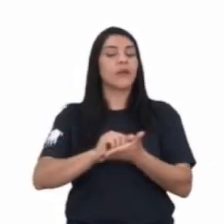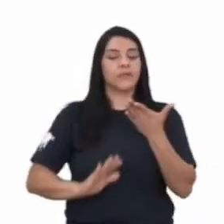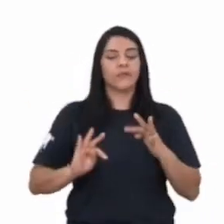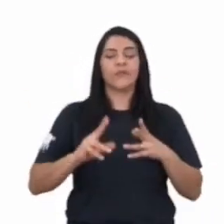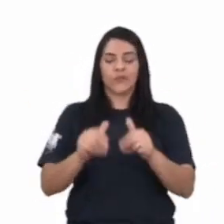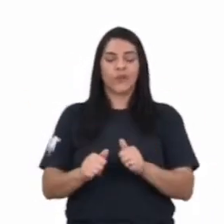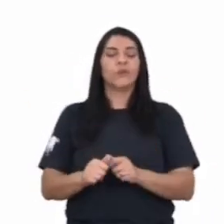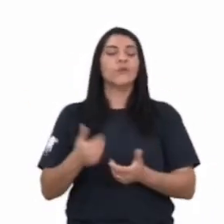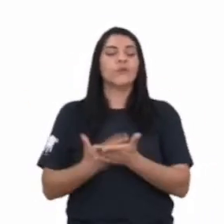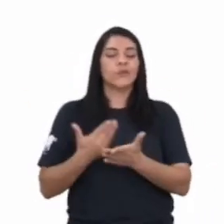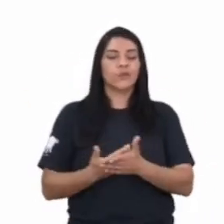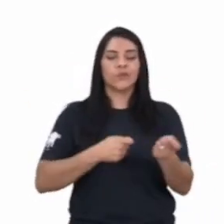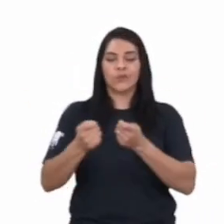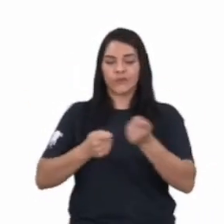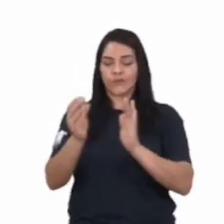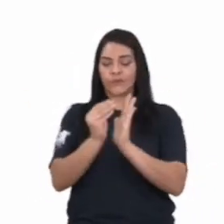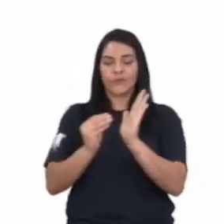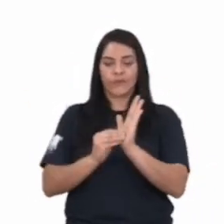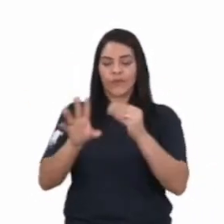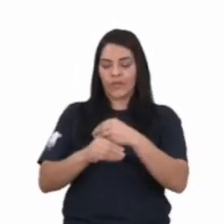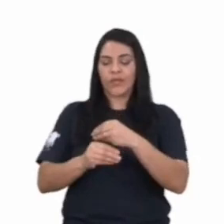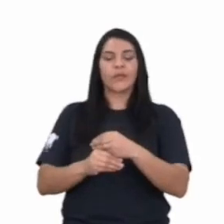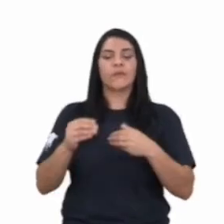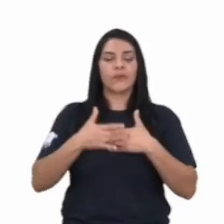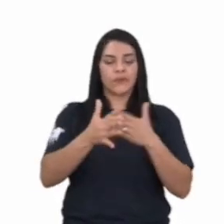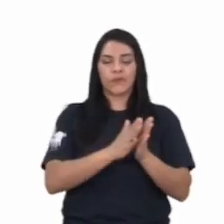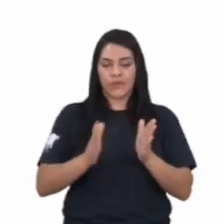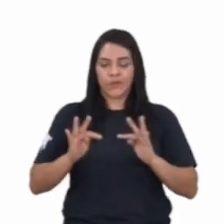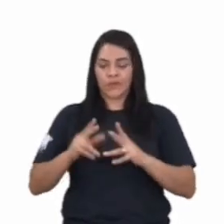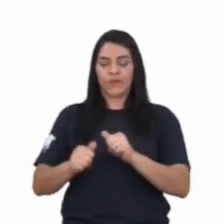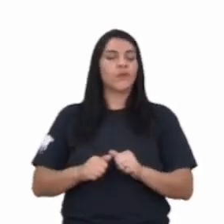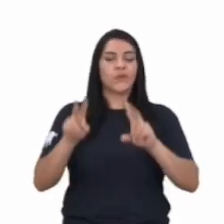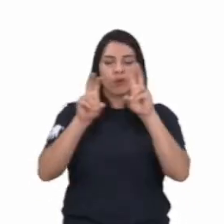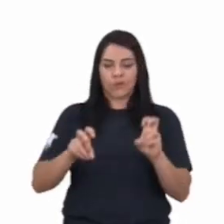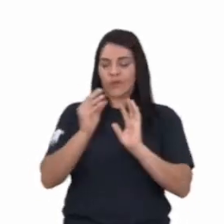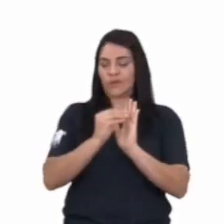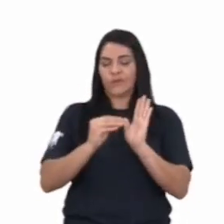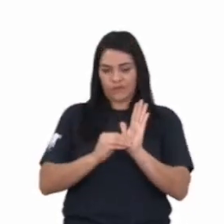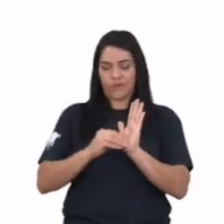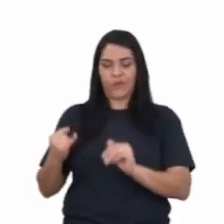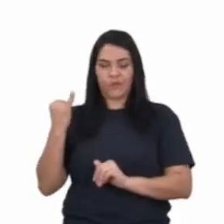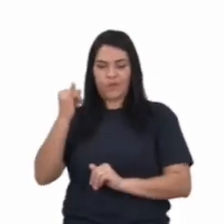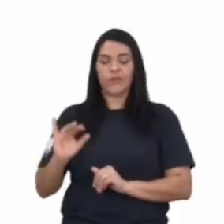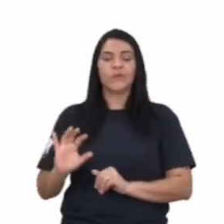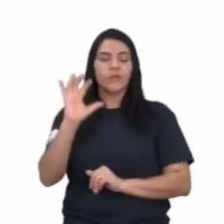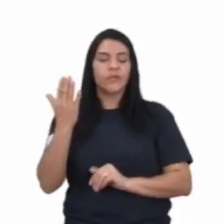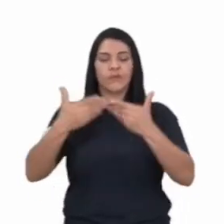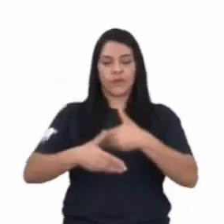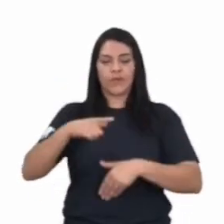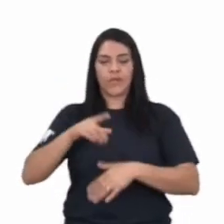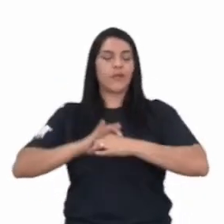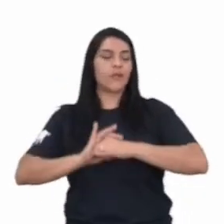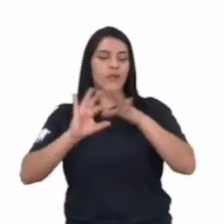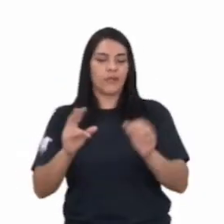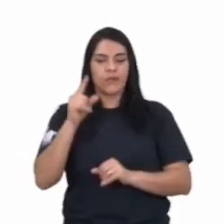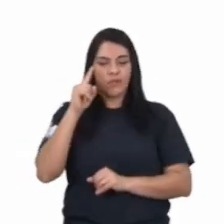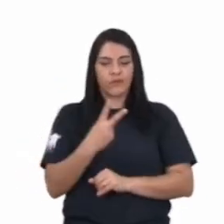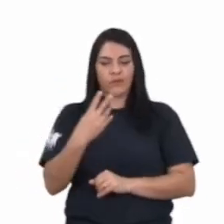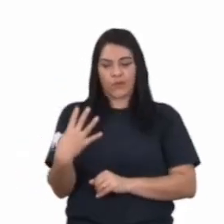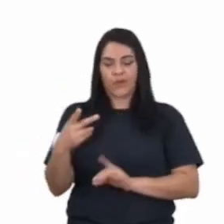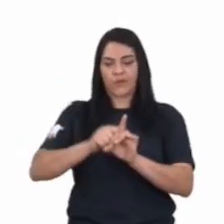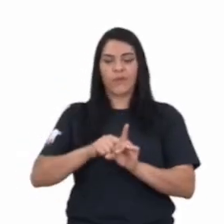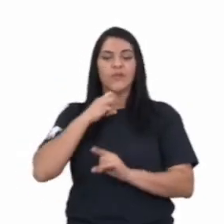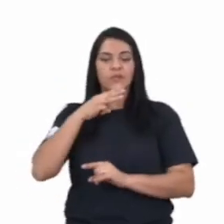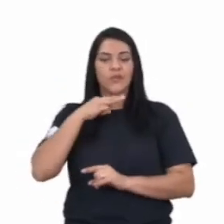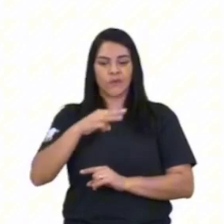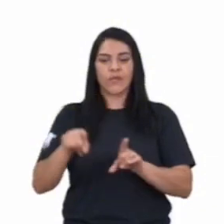estudo dirigido para os conteúdos que foram elencados ali pelo escopo sequência como os conteúdos prioritários, né, para a realização da prova. Então eu tenho ali a liberação dela em 24 de março e o prazo